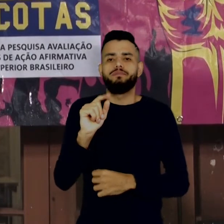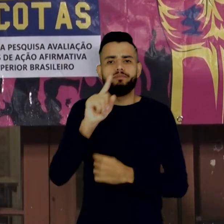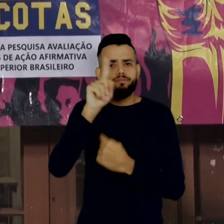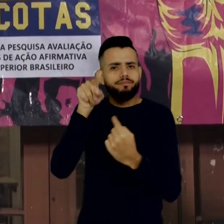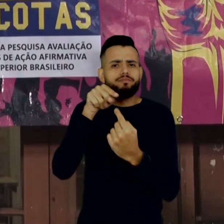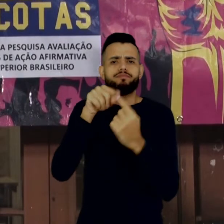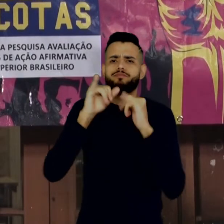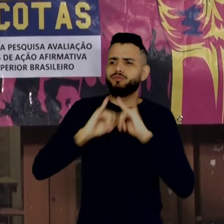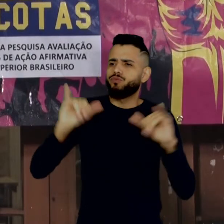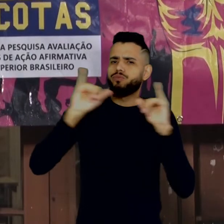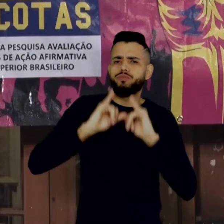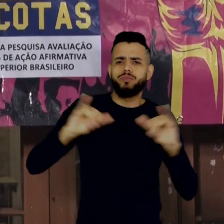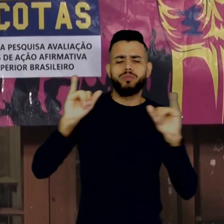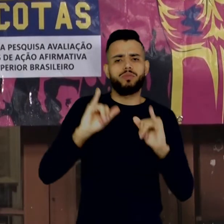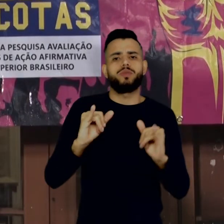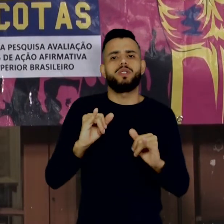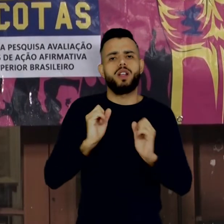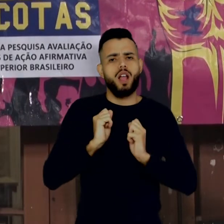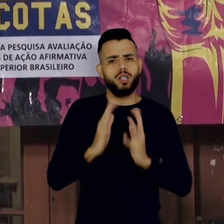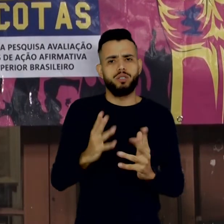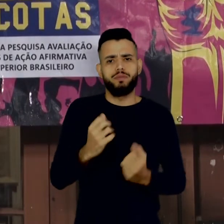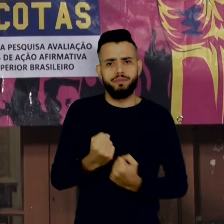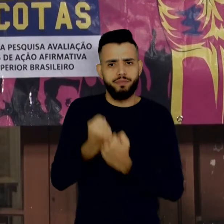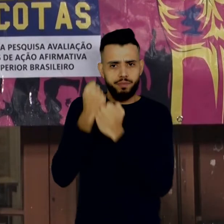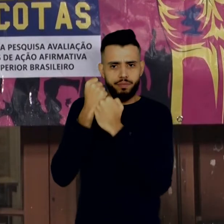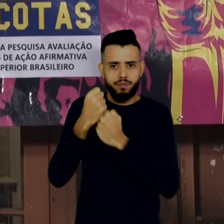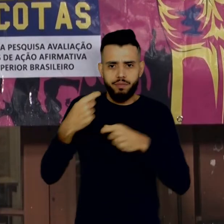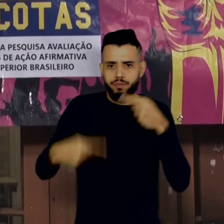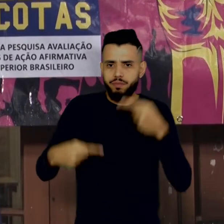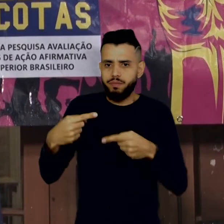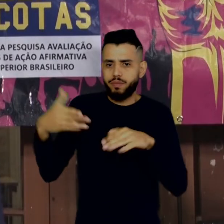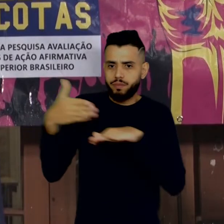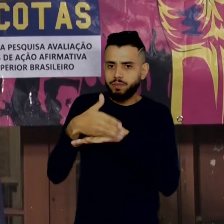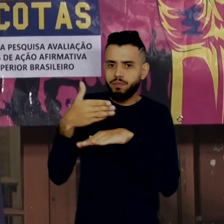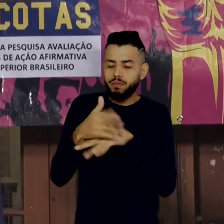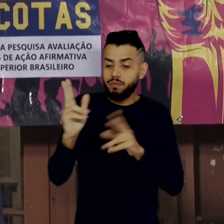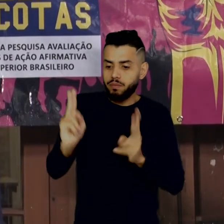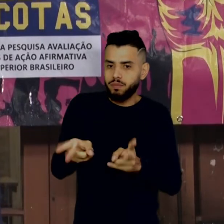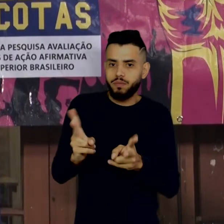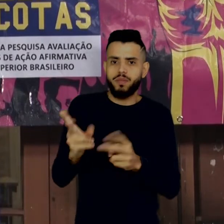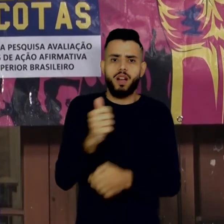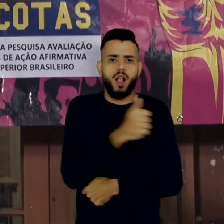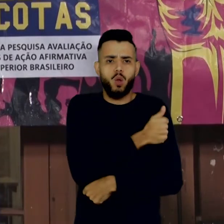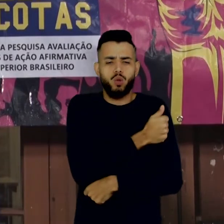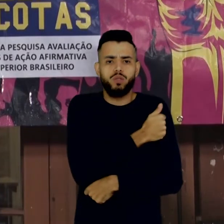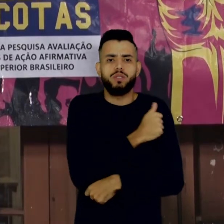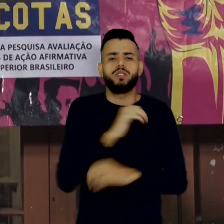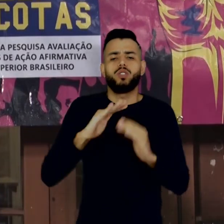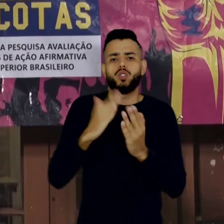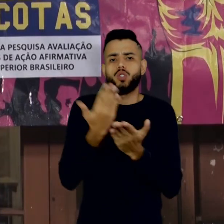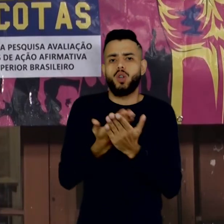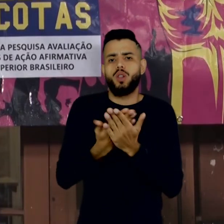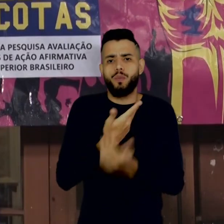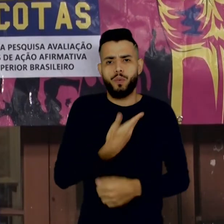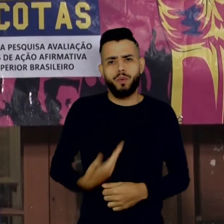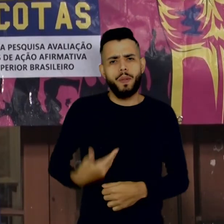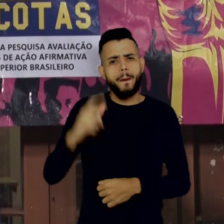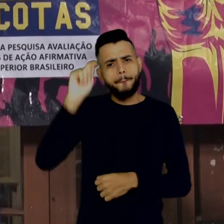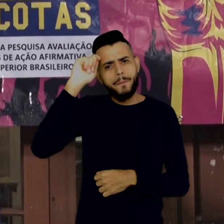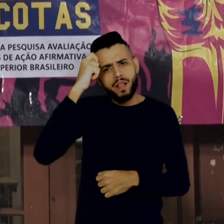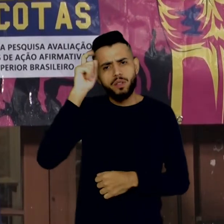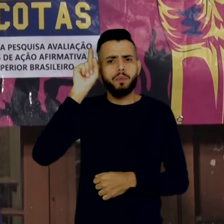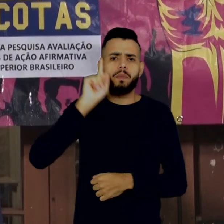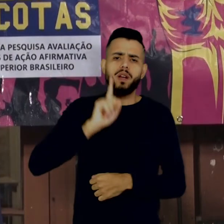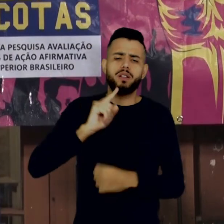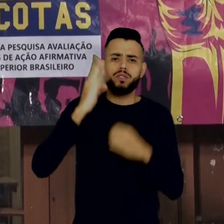ações afirmativas e das políticas de acesso e permanência de estudantes de escola pública de menor renda, pretos, pardos,